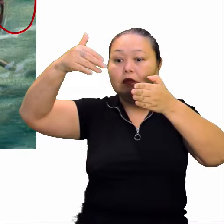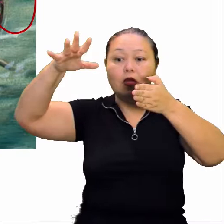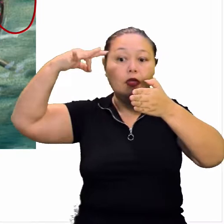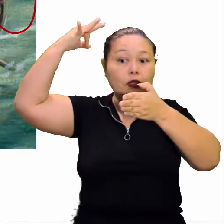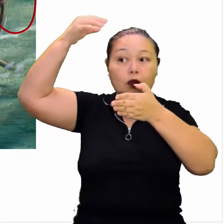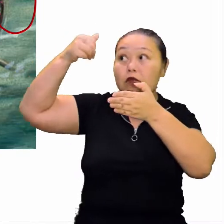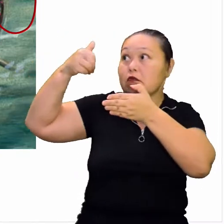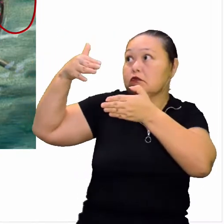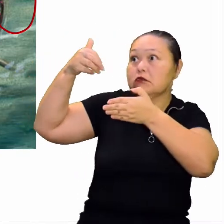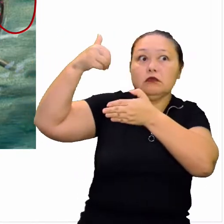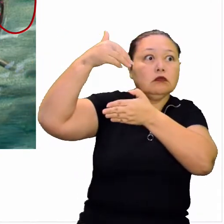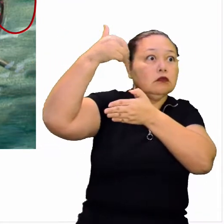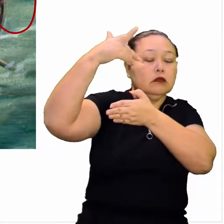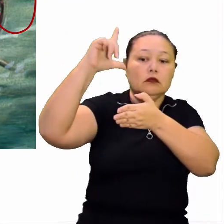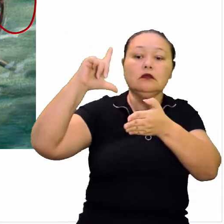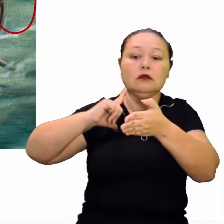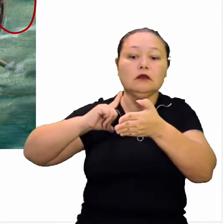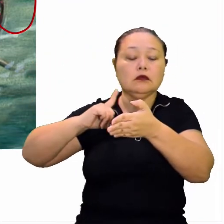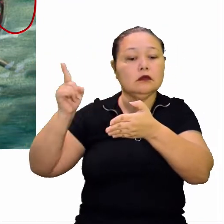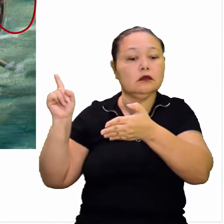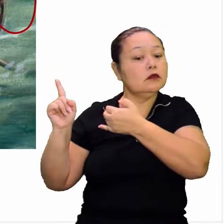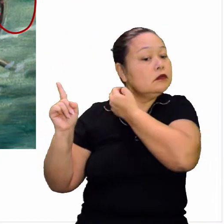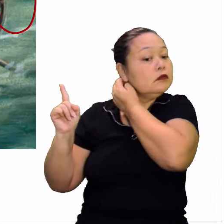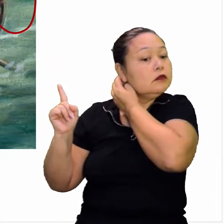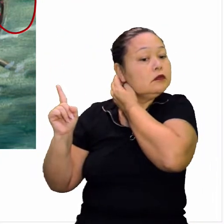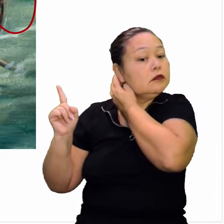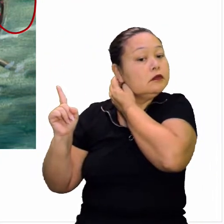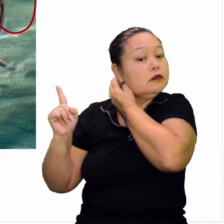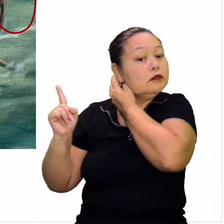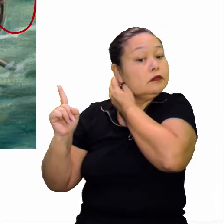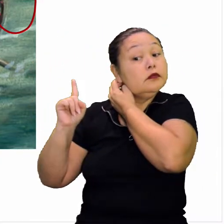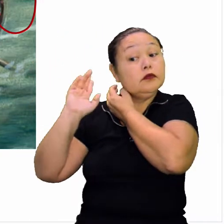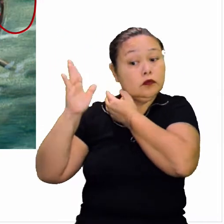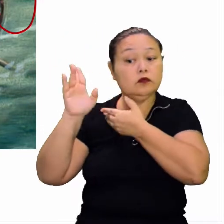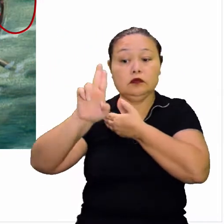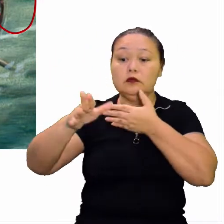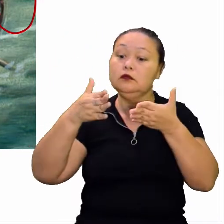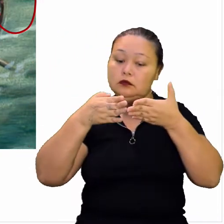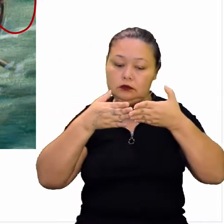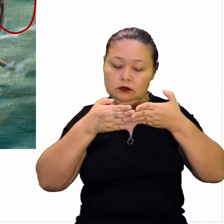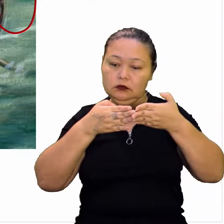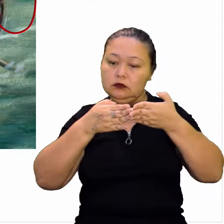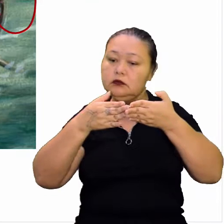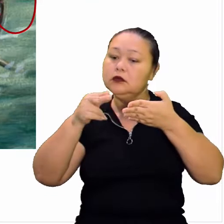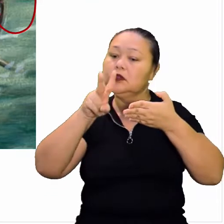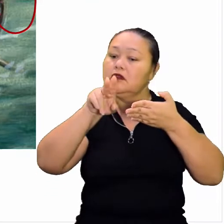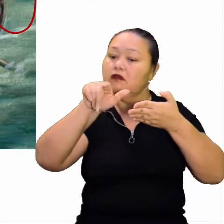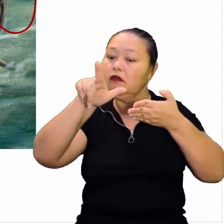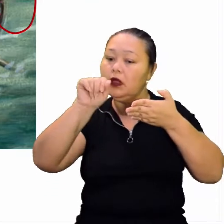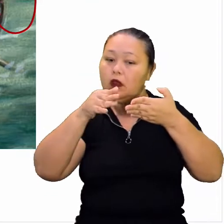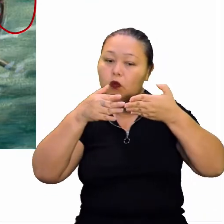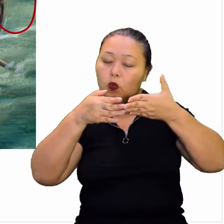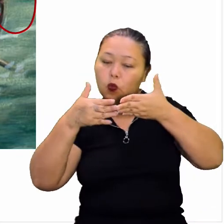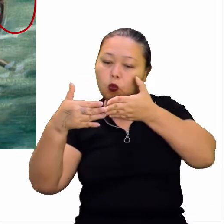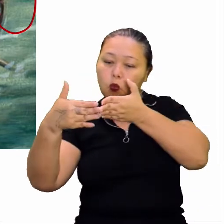espíritos. E aqui eles já estão usando um barco à vela, não é nem um barco a vapor.